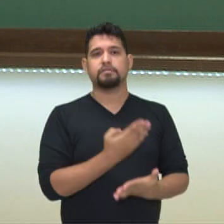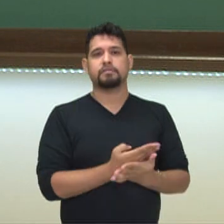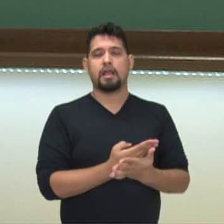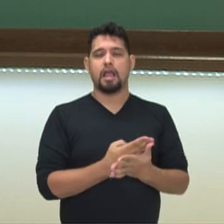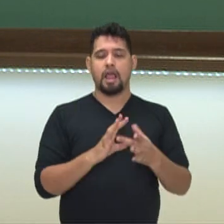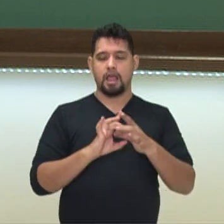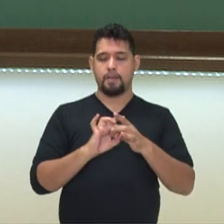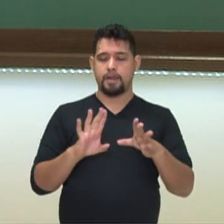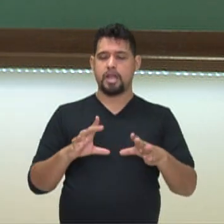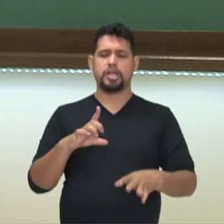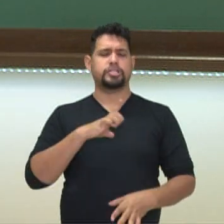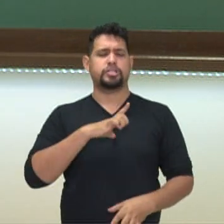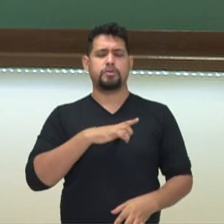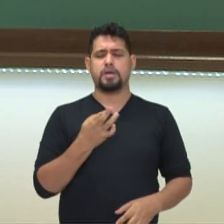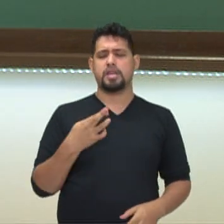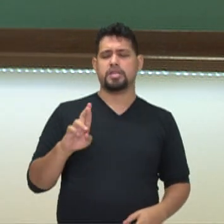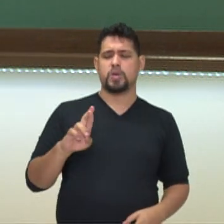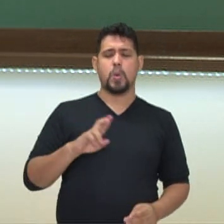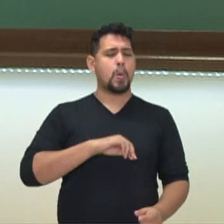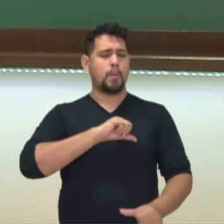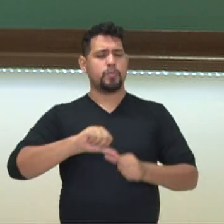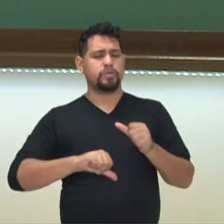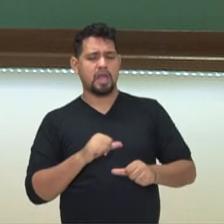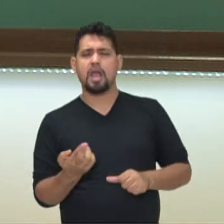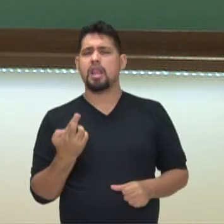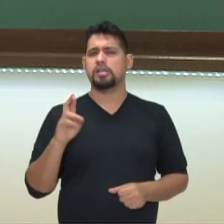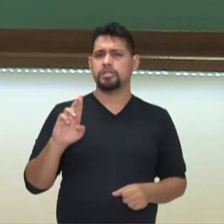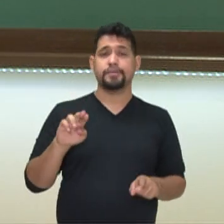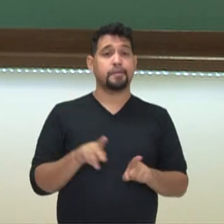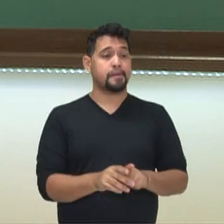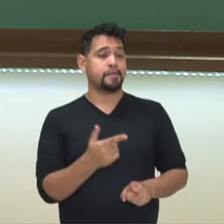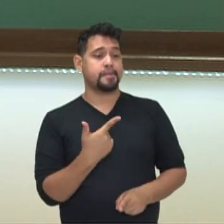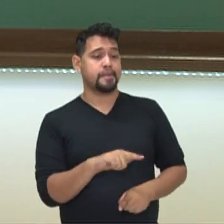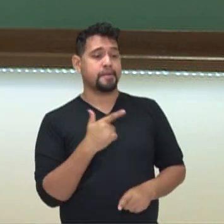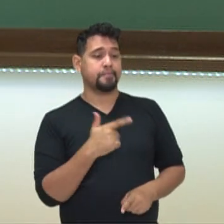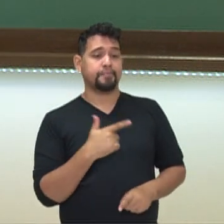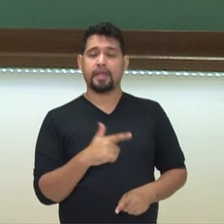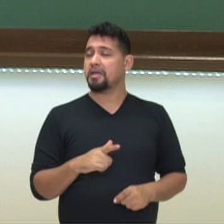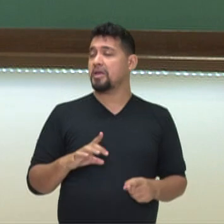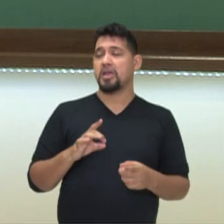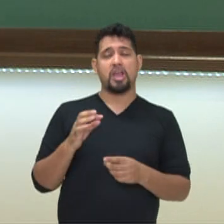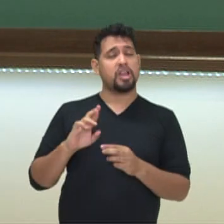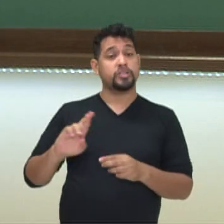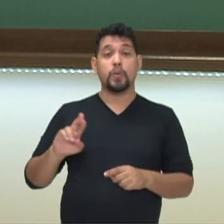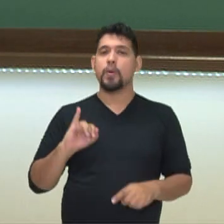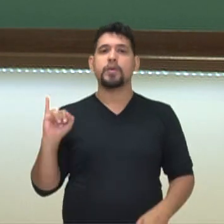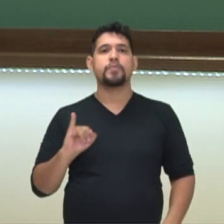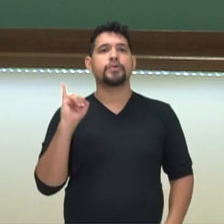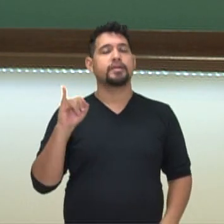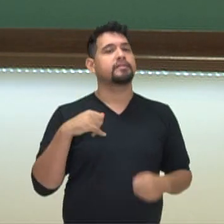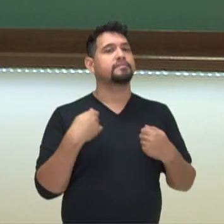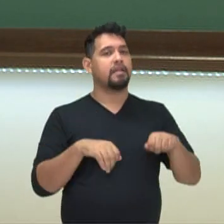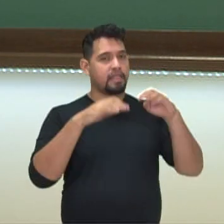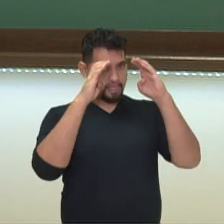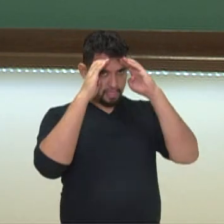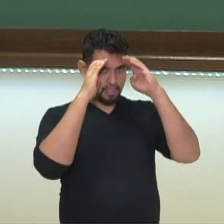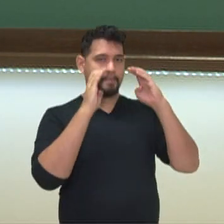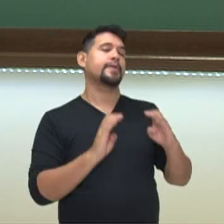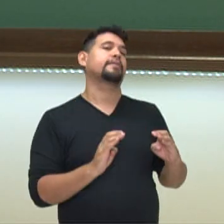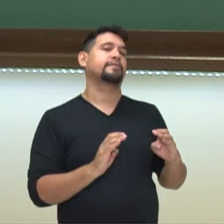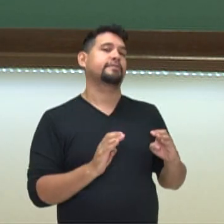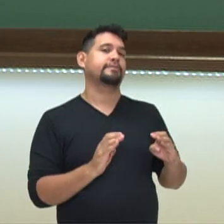a liberdade de ter uma religião, mudar de religião, não ter nenhuma religião. O importante é o